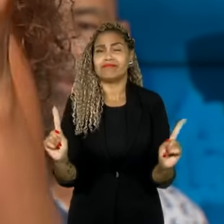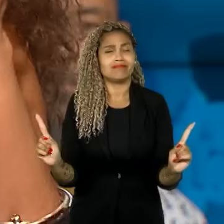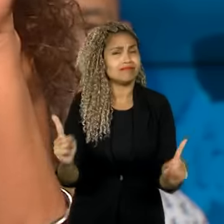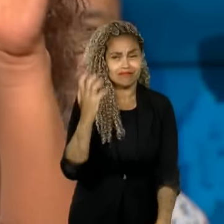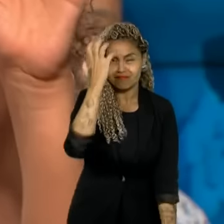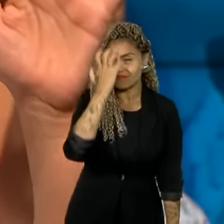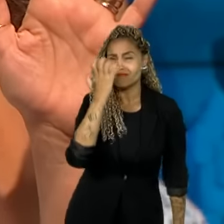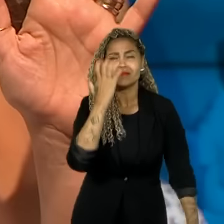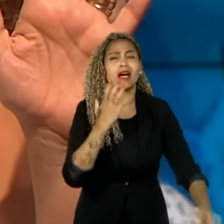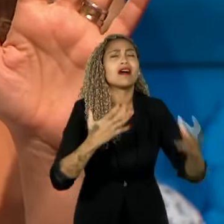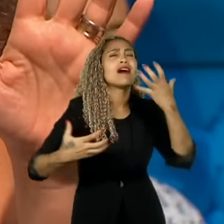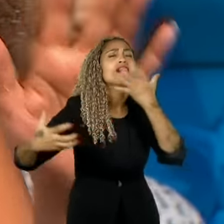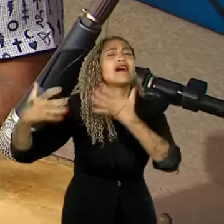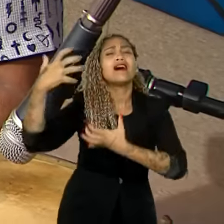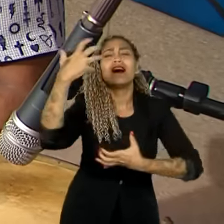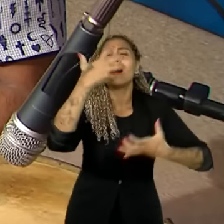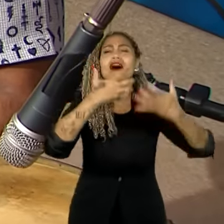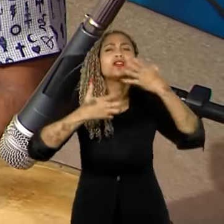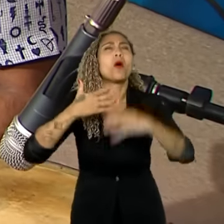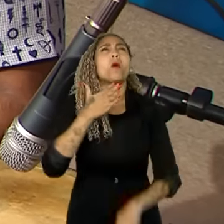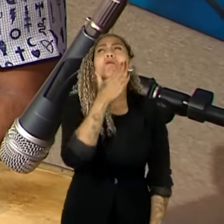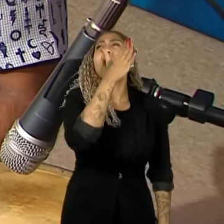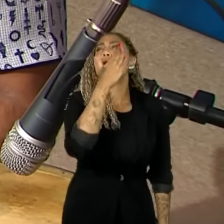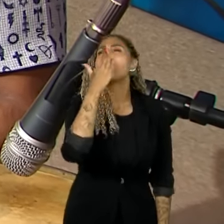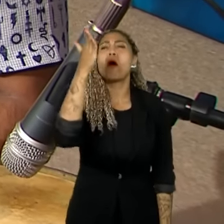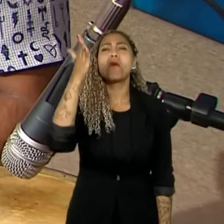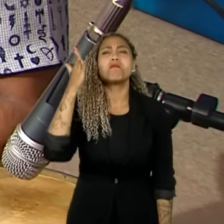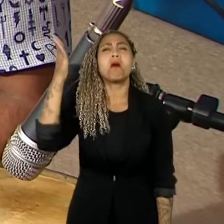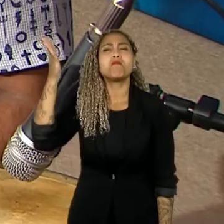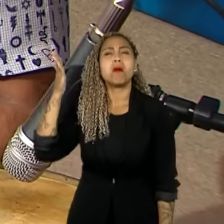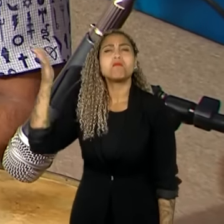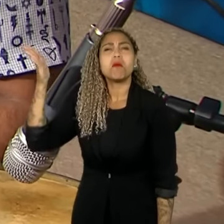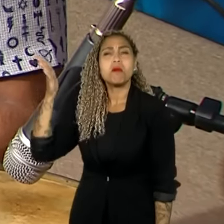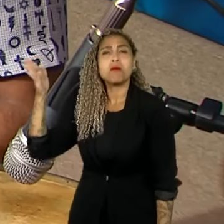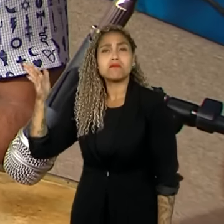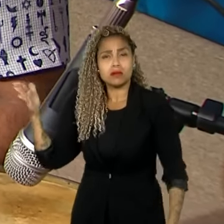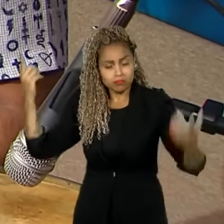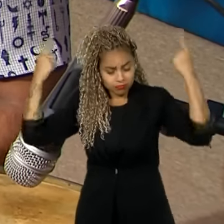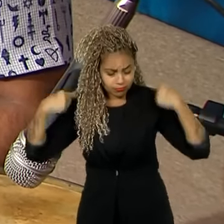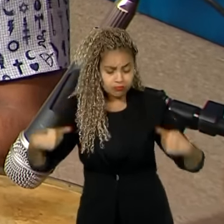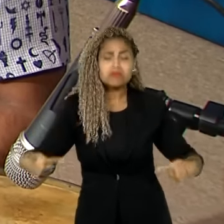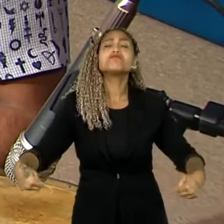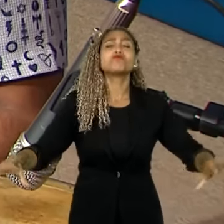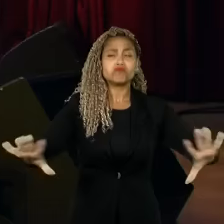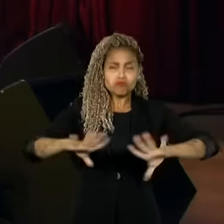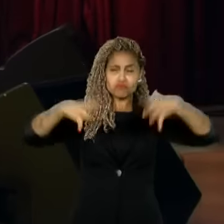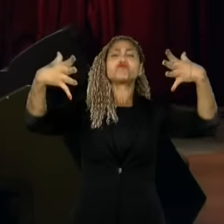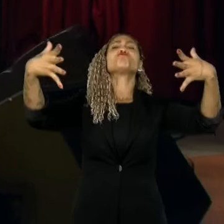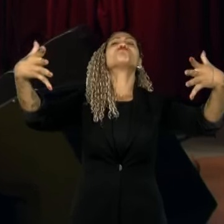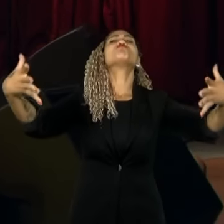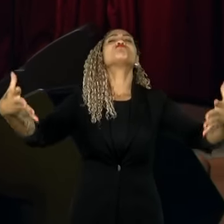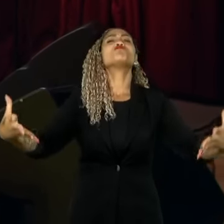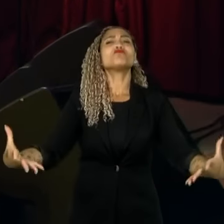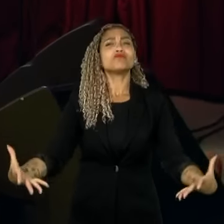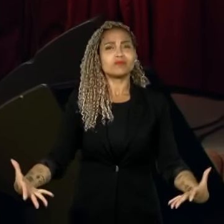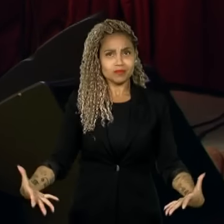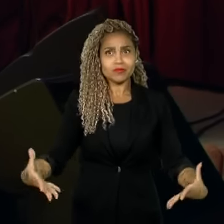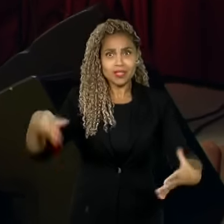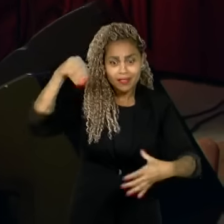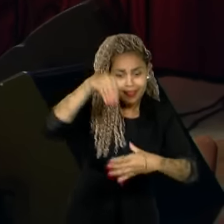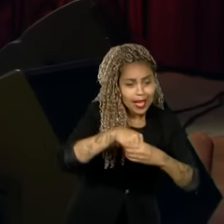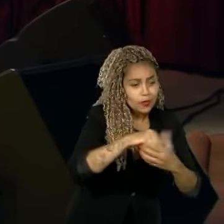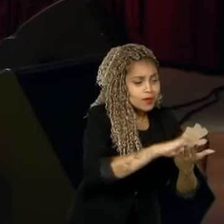canto pelos sete cantos, não temo quebrantos, porque eu sou guerreira. Dentro do samba eu